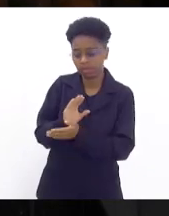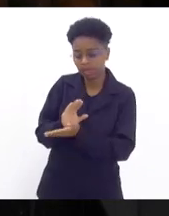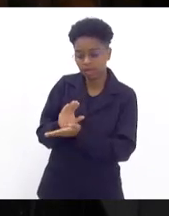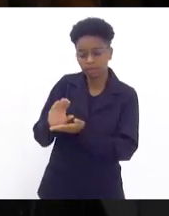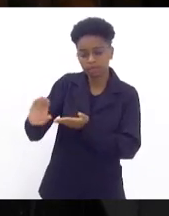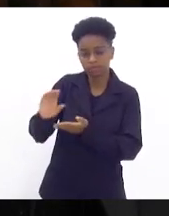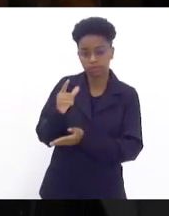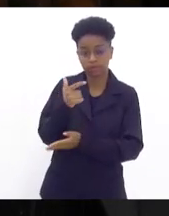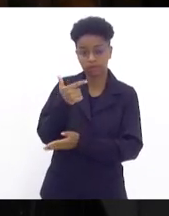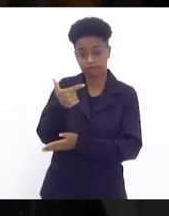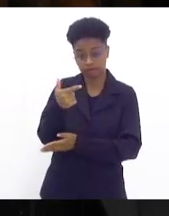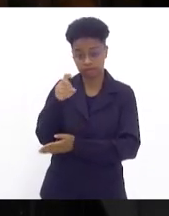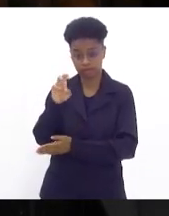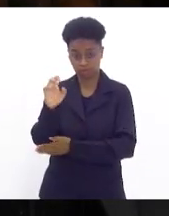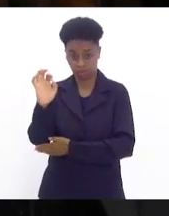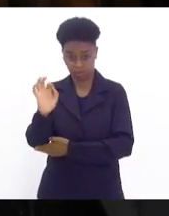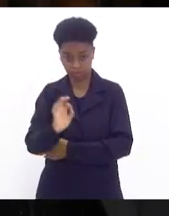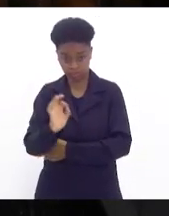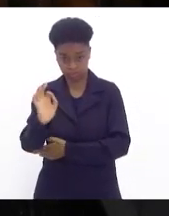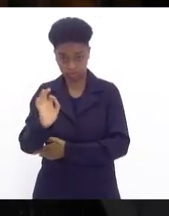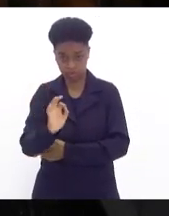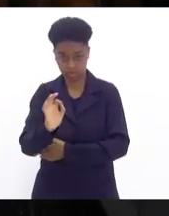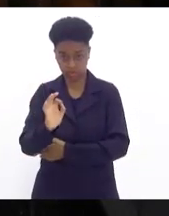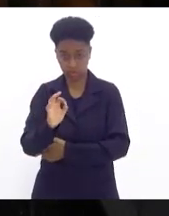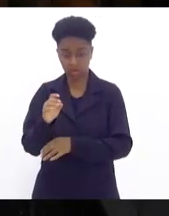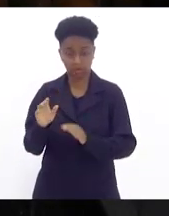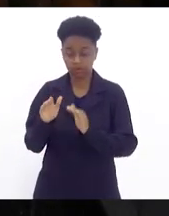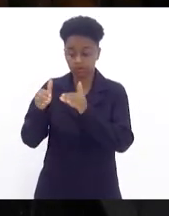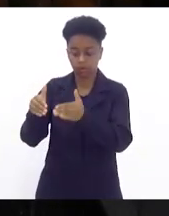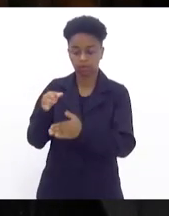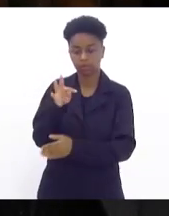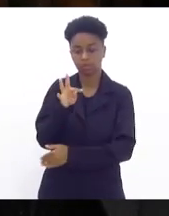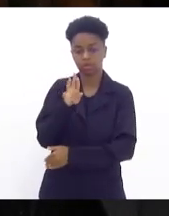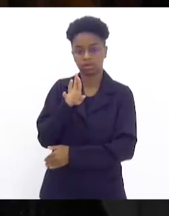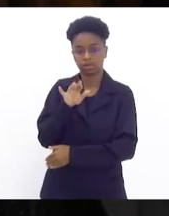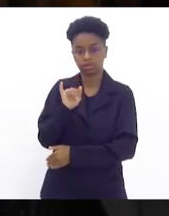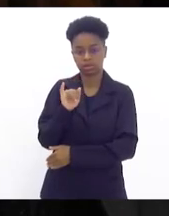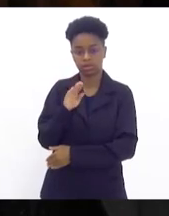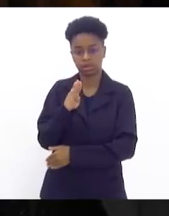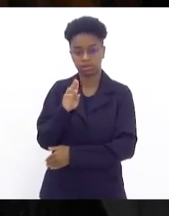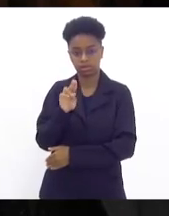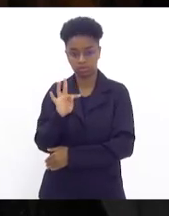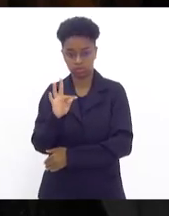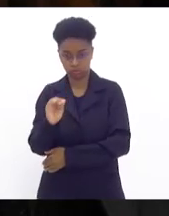25% dos tributos educação